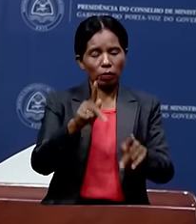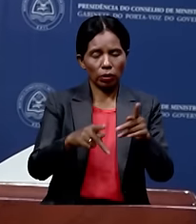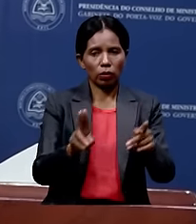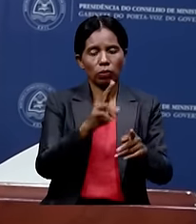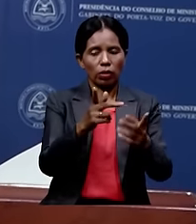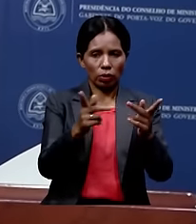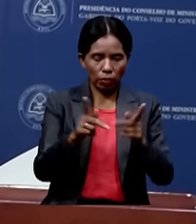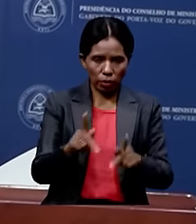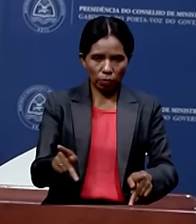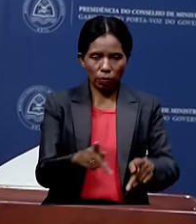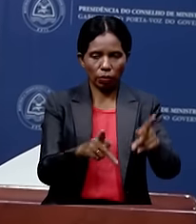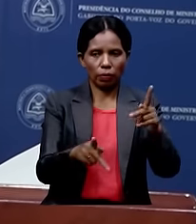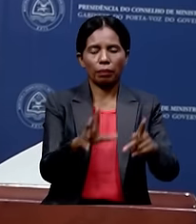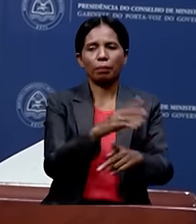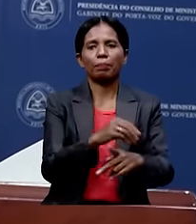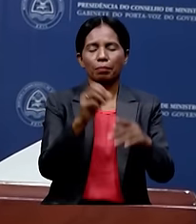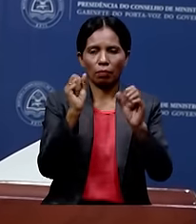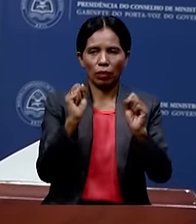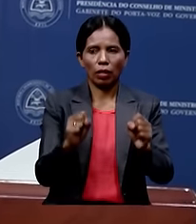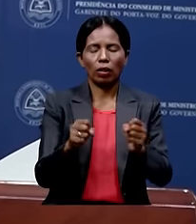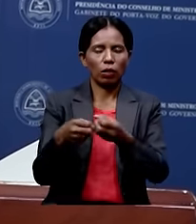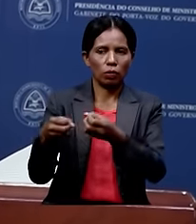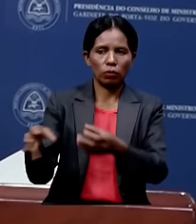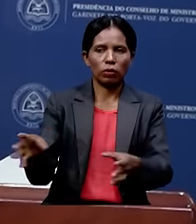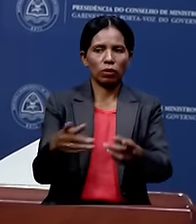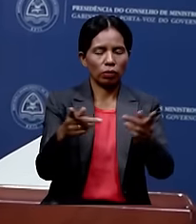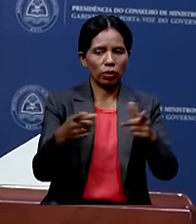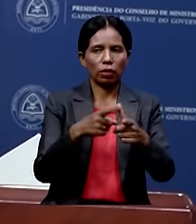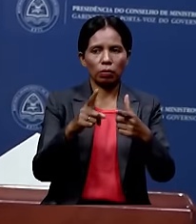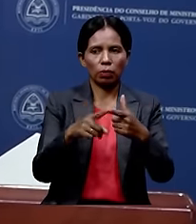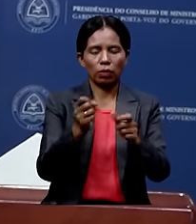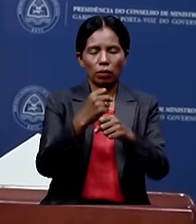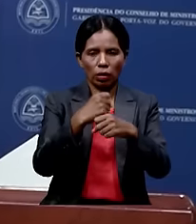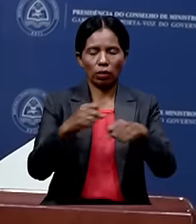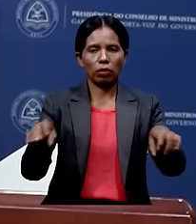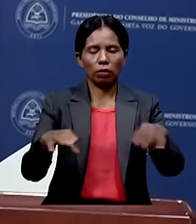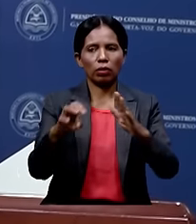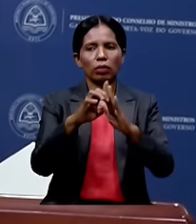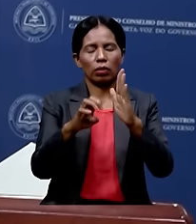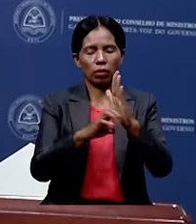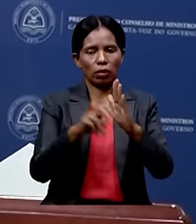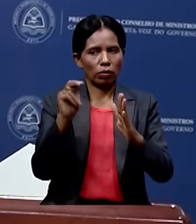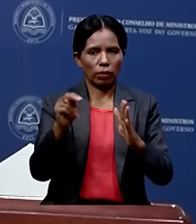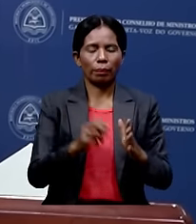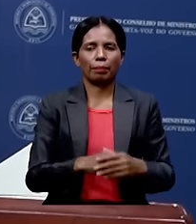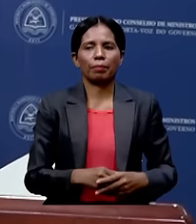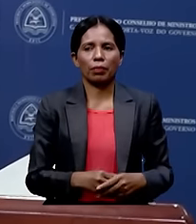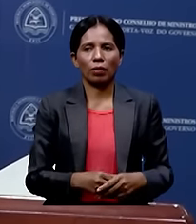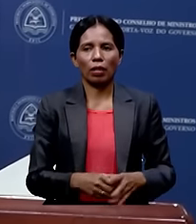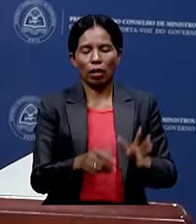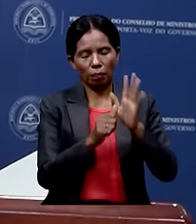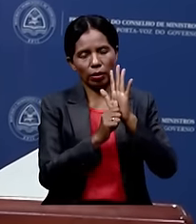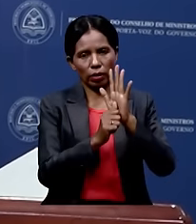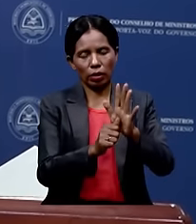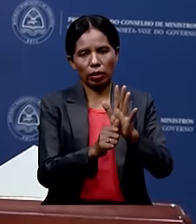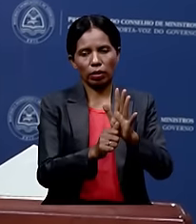espaço público, ato bele li husik espaço ne, para depois bele halo serviço Estado Unido. Portanto, apresenta e